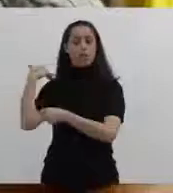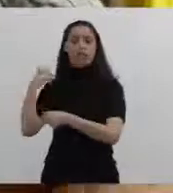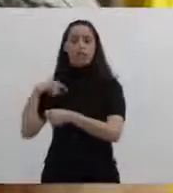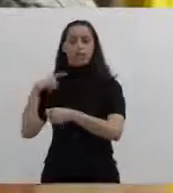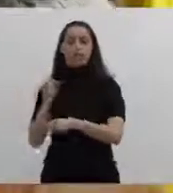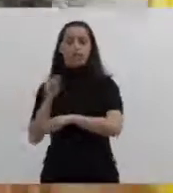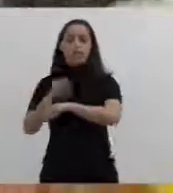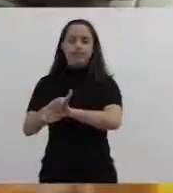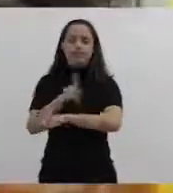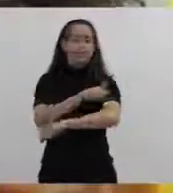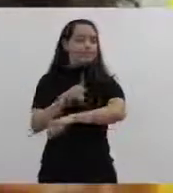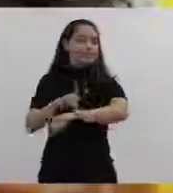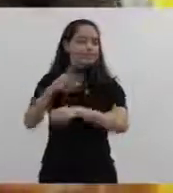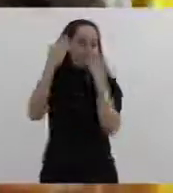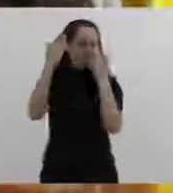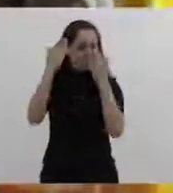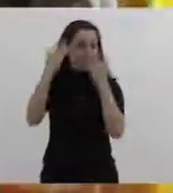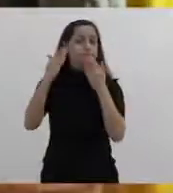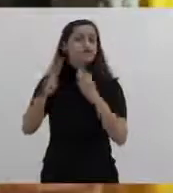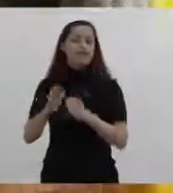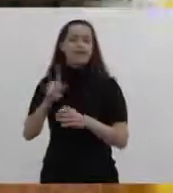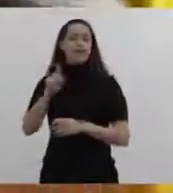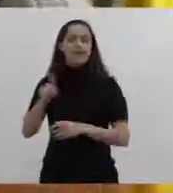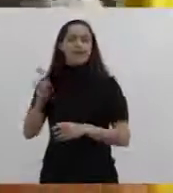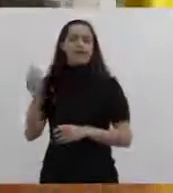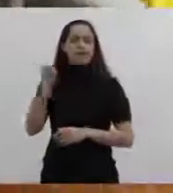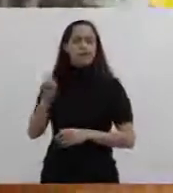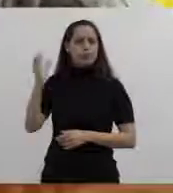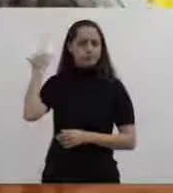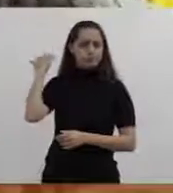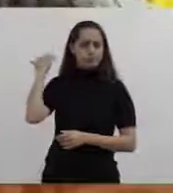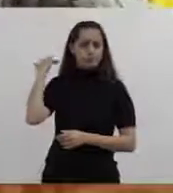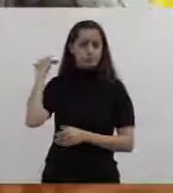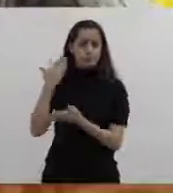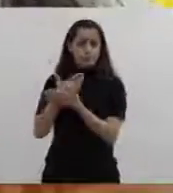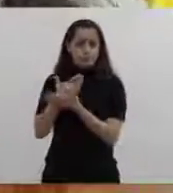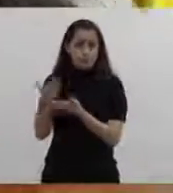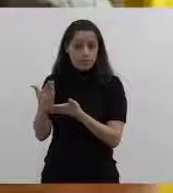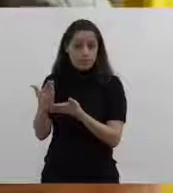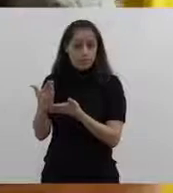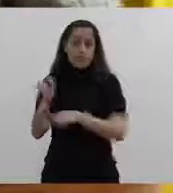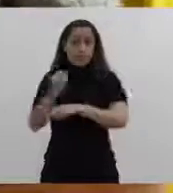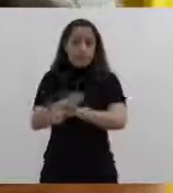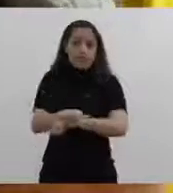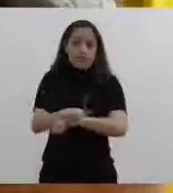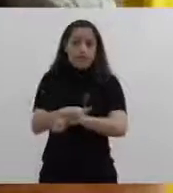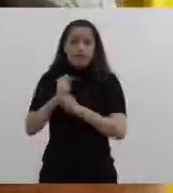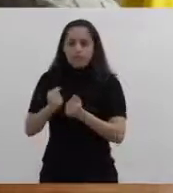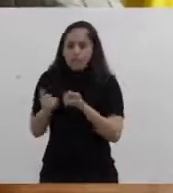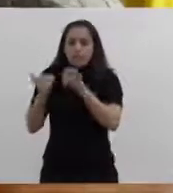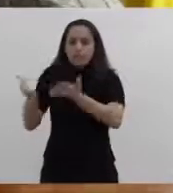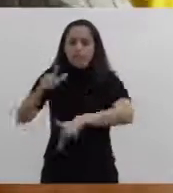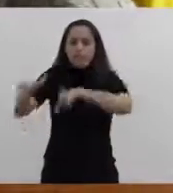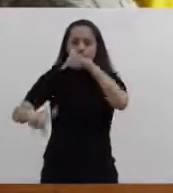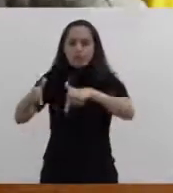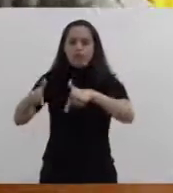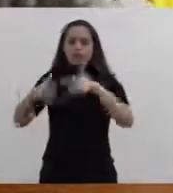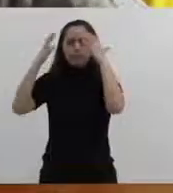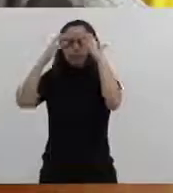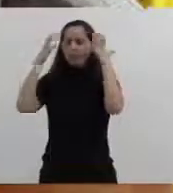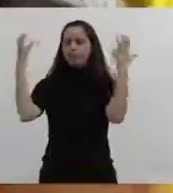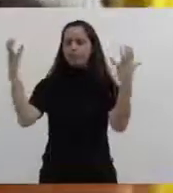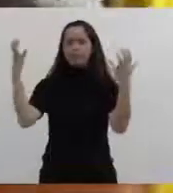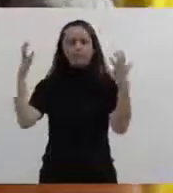esses conhecimentos, muitas vezes com um trabalho prévio à aula, nivelando os conhecimentos dessa criança para que o aprendizado